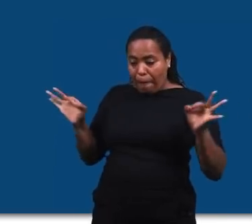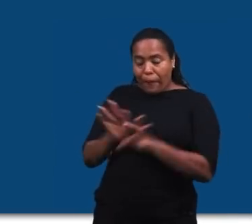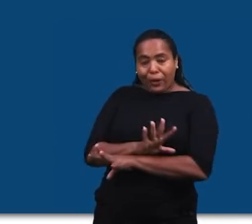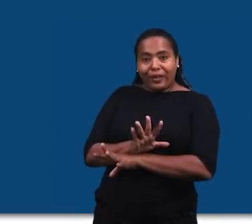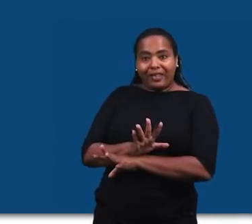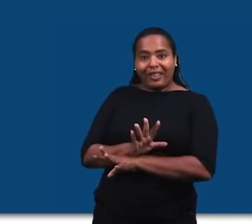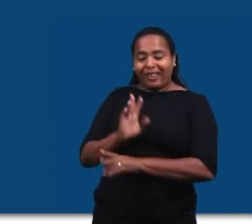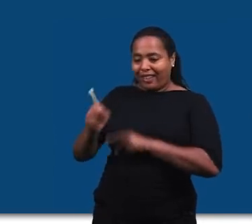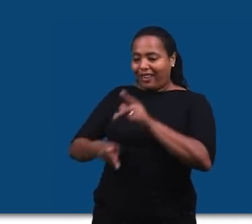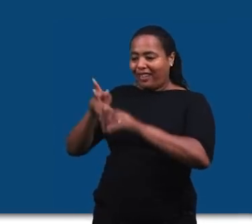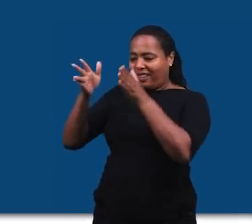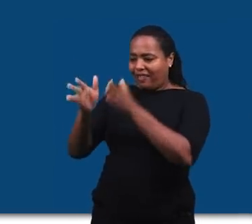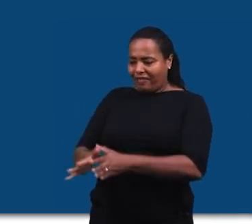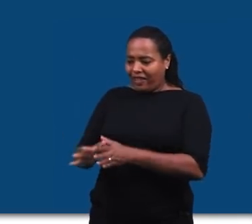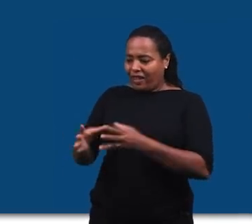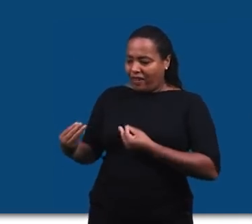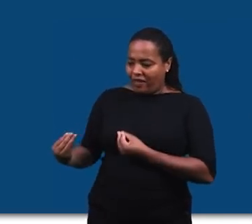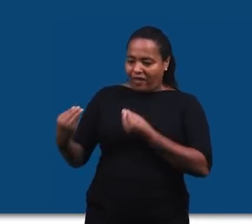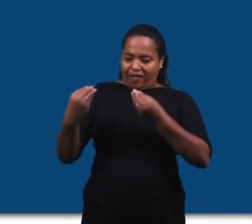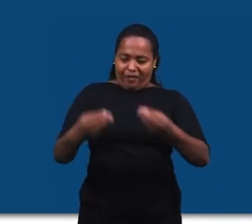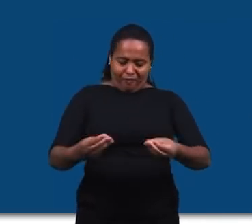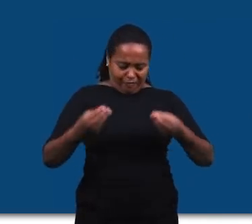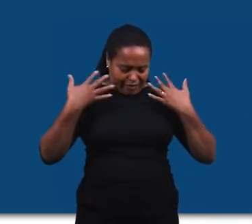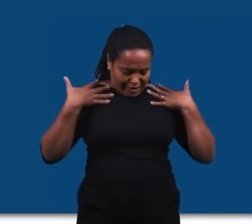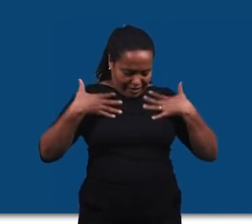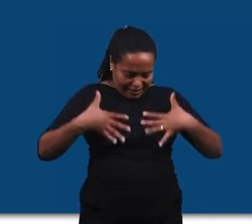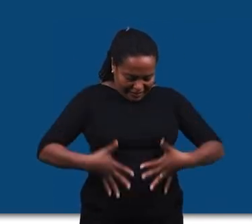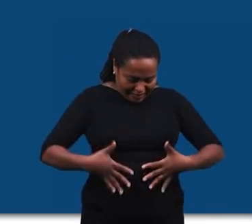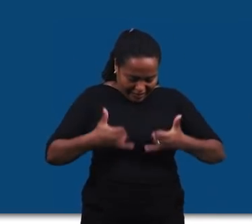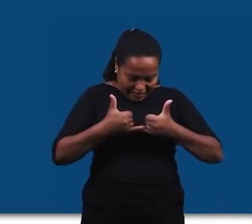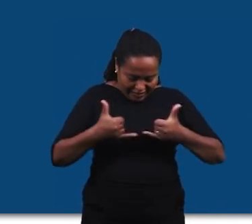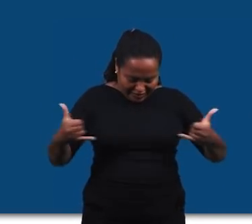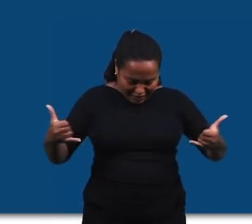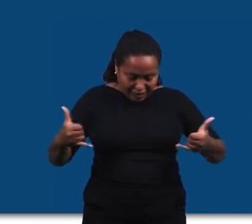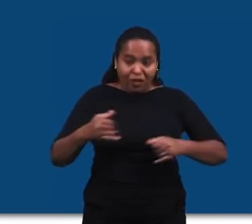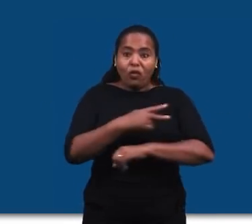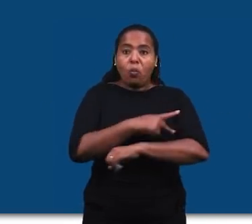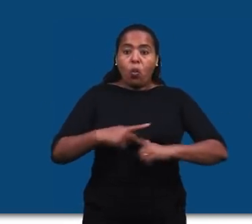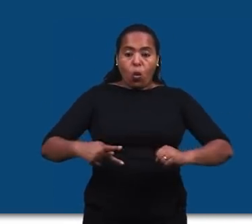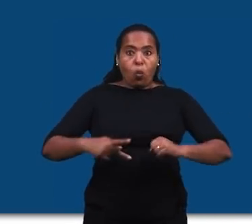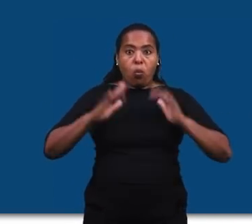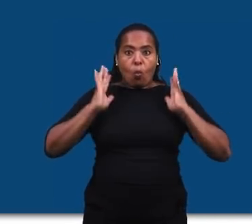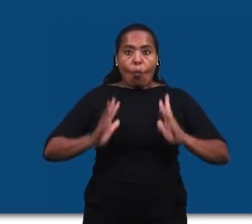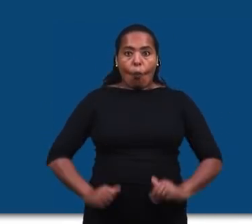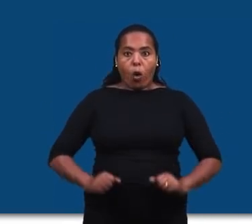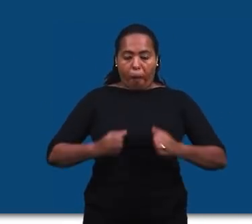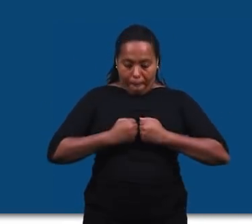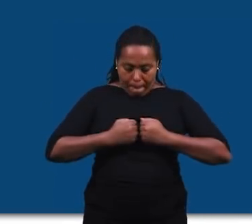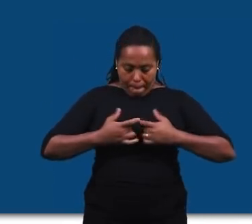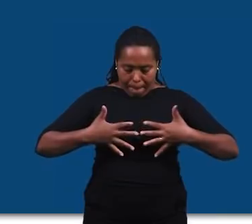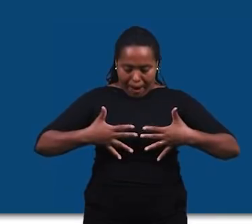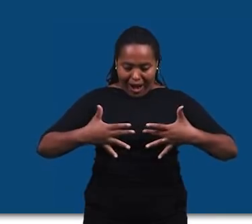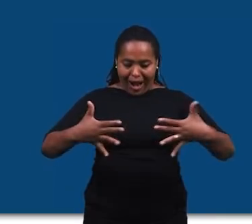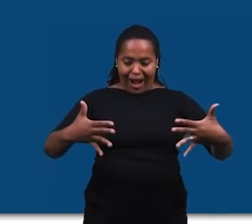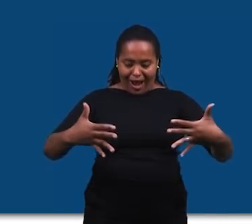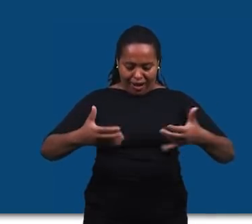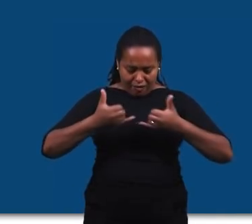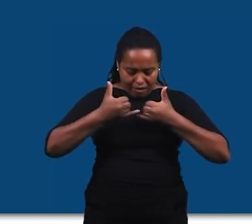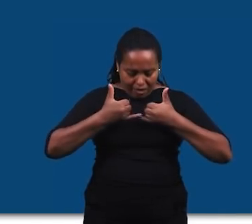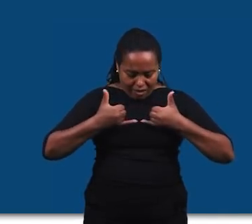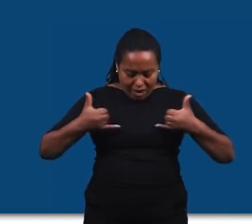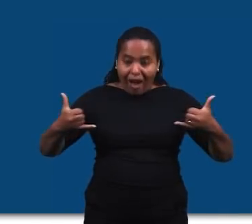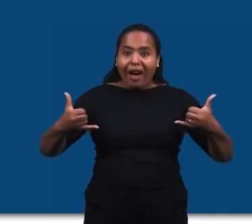E foi-lhe dado que se vestisse de linho fino, puro e resplandecente, porque o